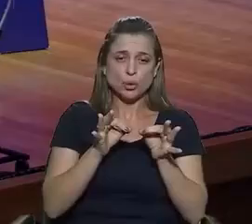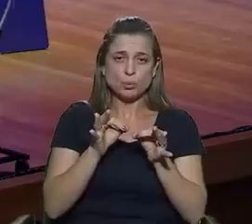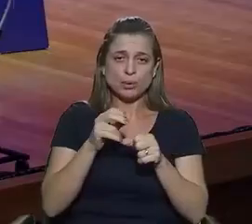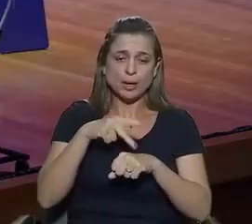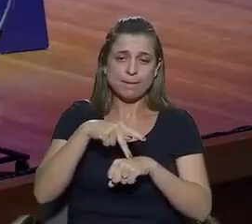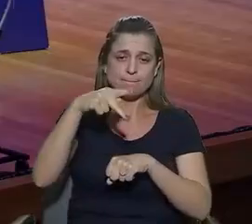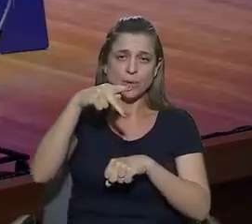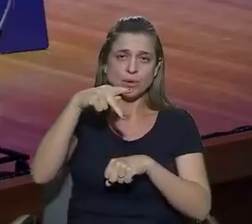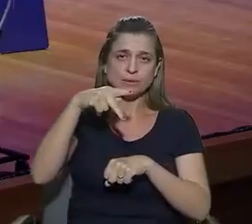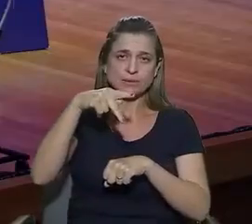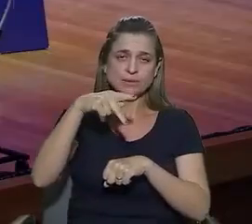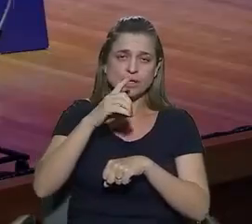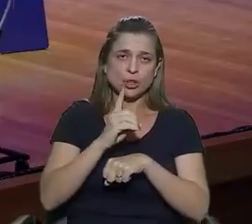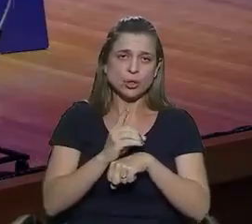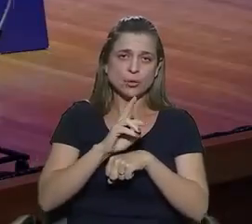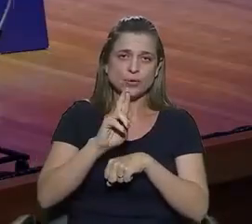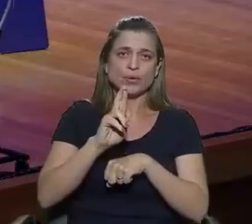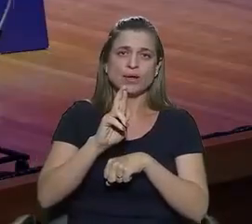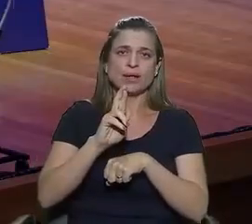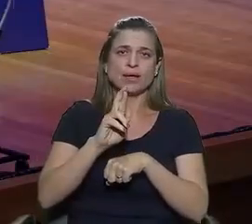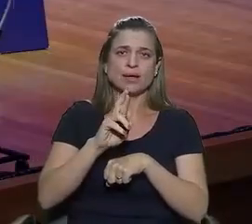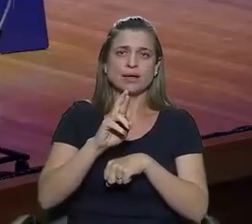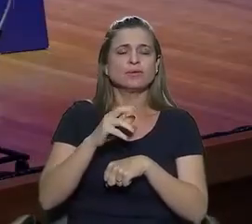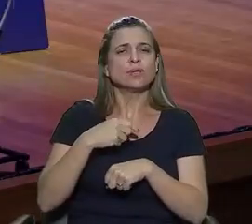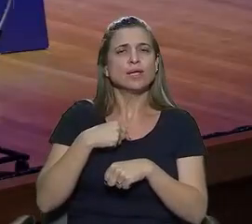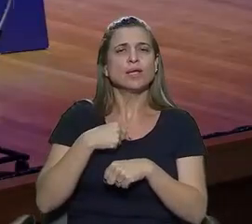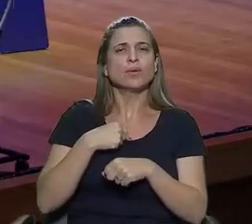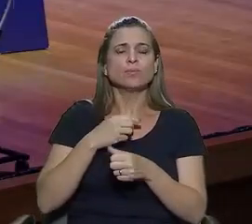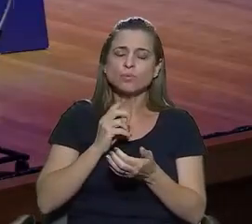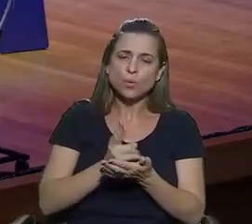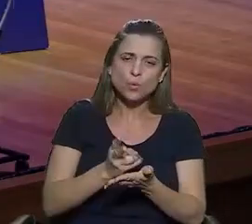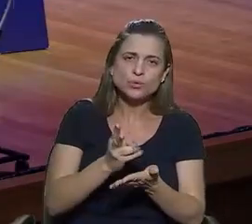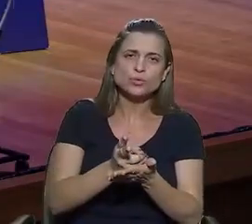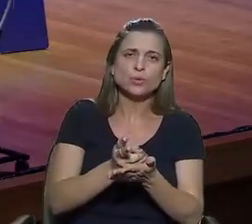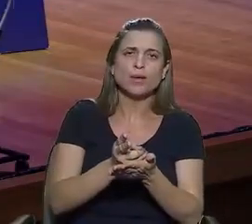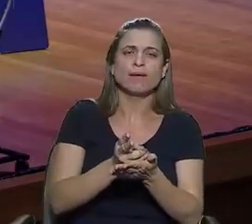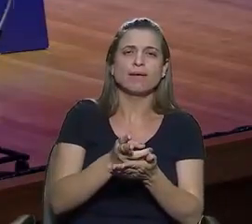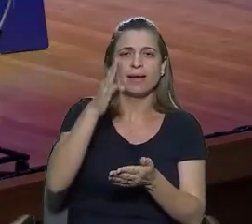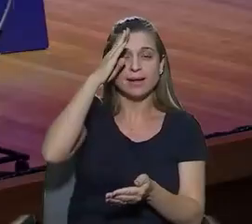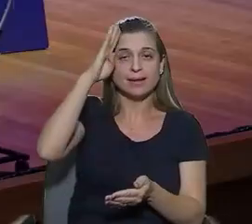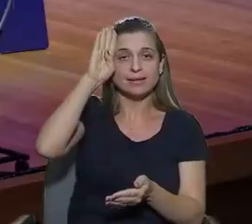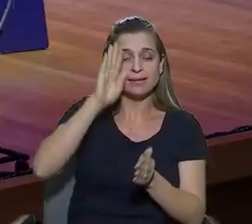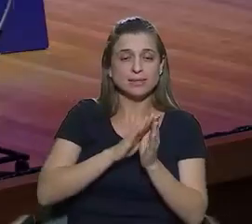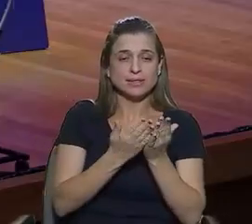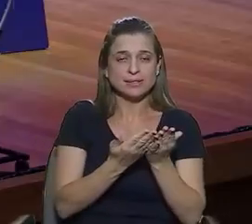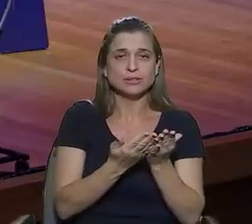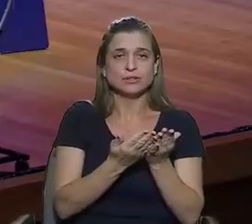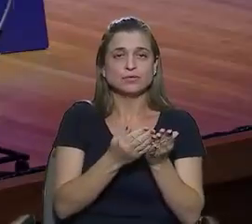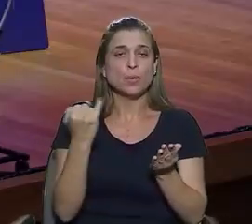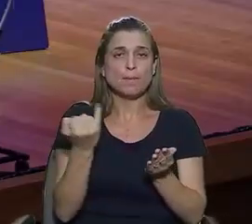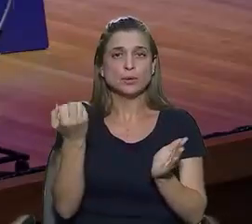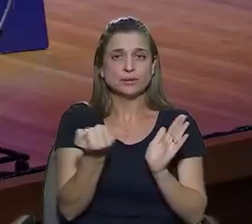pós-doutorado, né, e eu me dediquei nos últimos anos, né, à academia. Vão sair alguns livros acadêmicos, eu acho que isso é importante